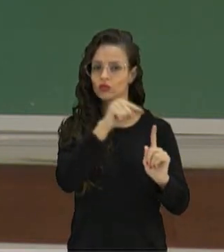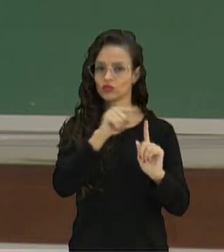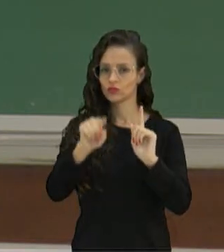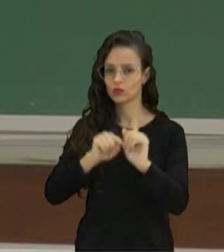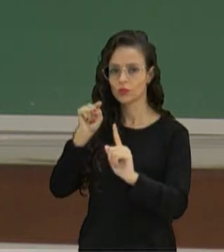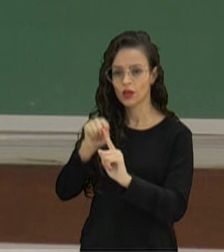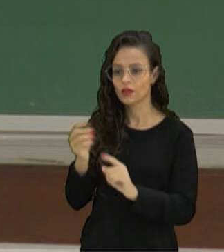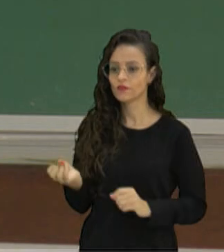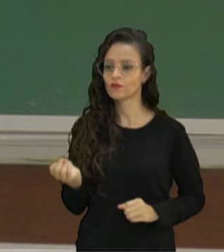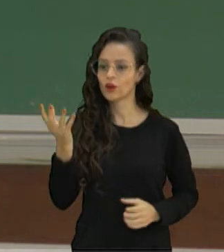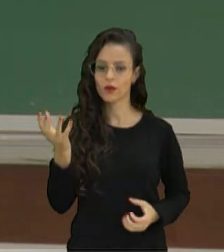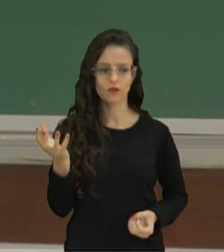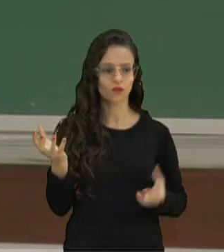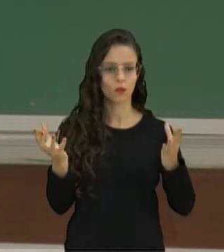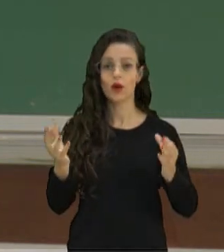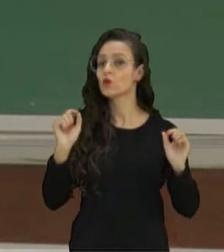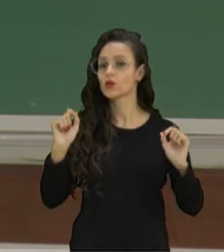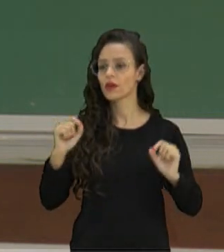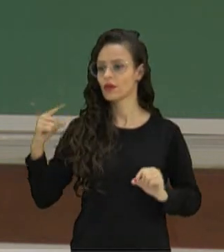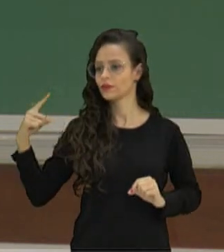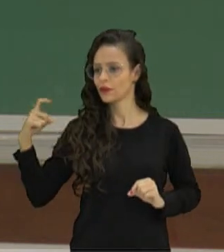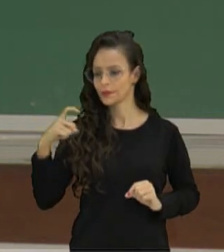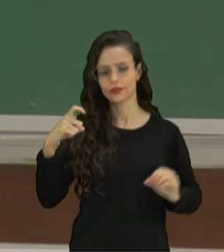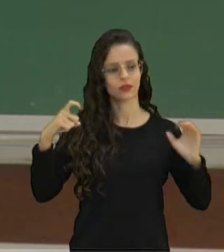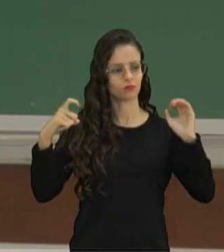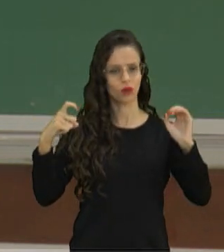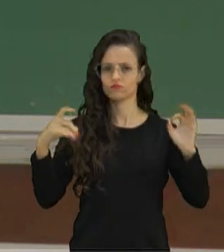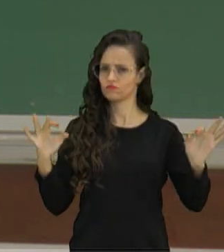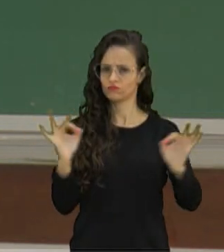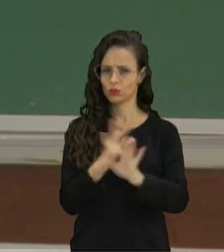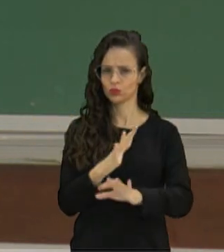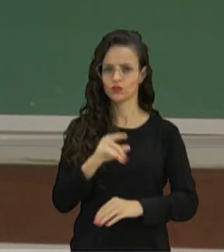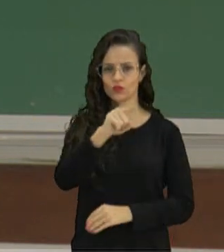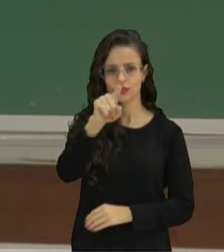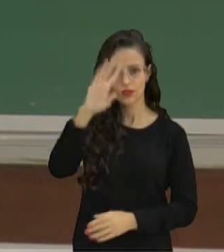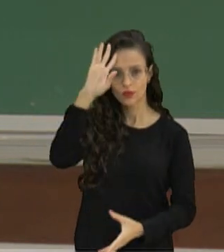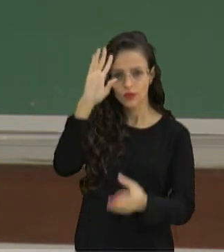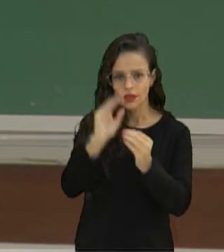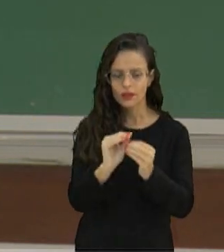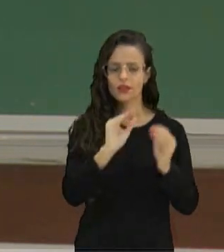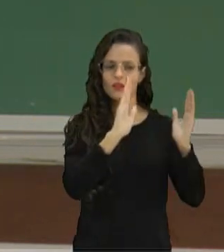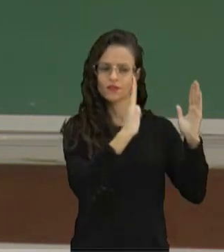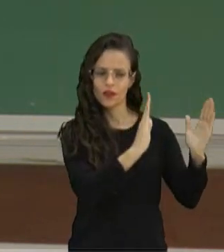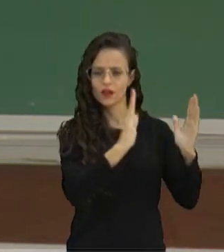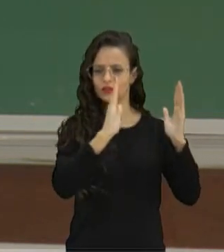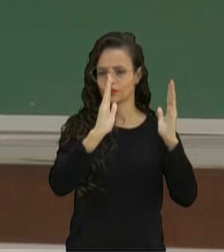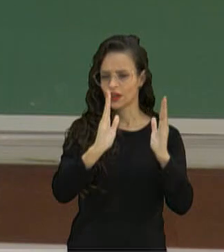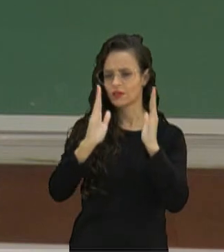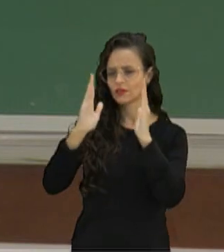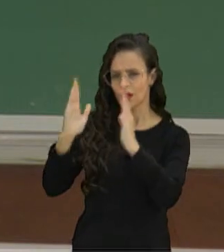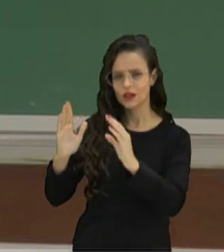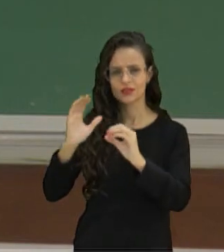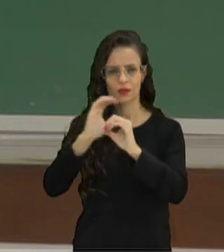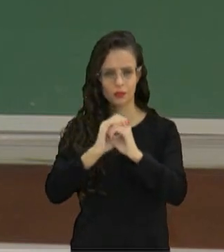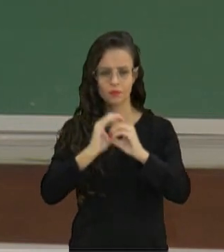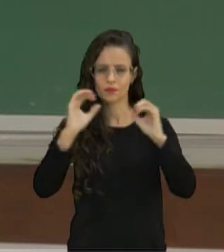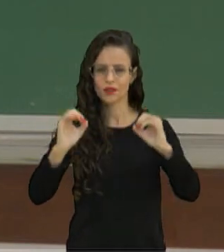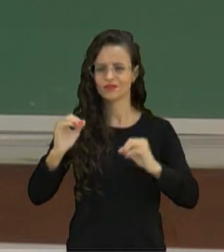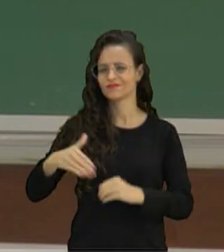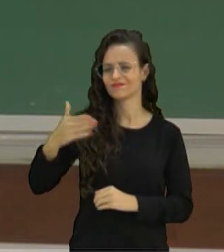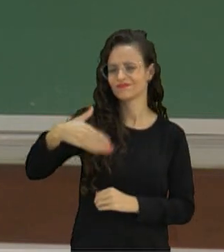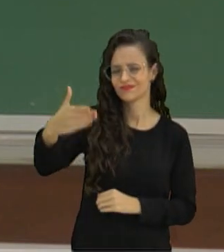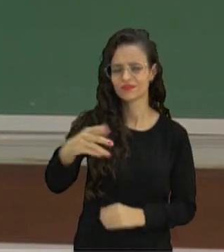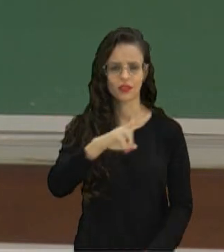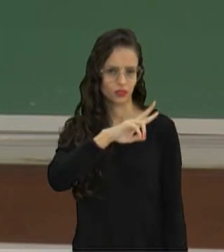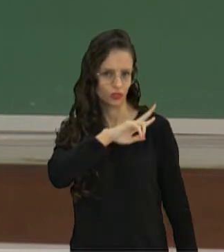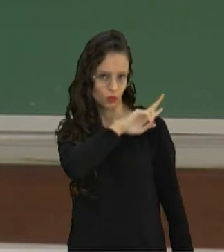formar gametas. Pronto. Vocês vão entender fases da meiose, prófase, anáfase e telófase, lá no ensino